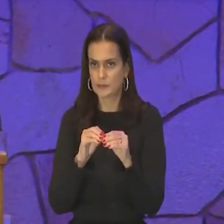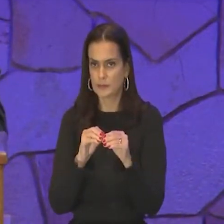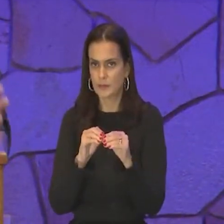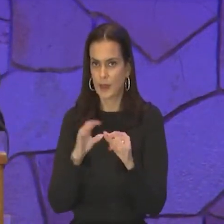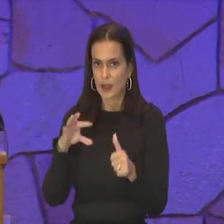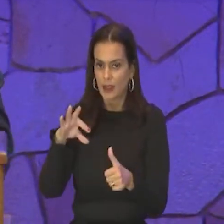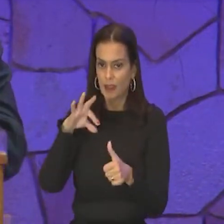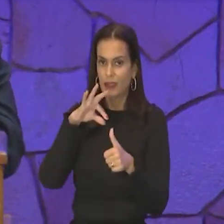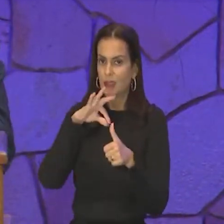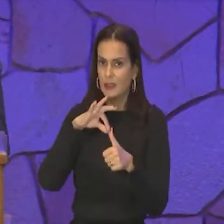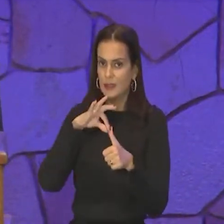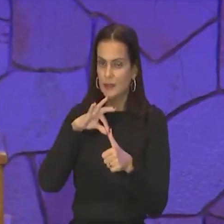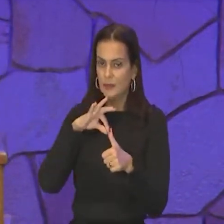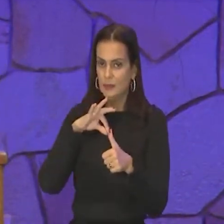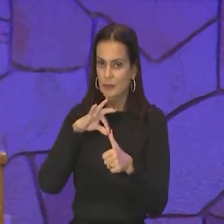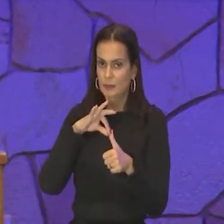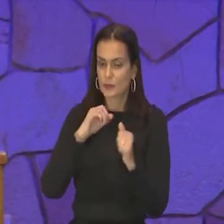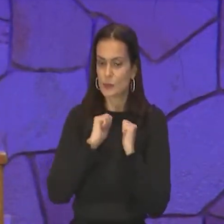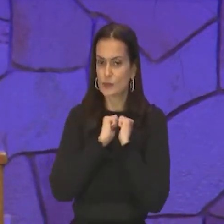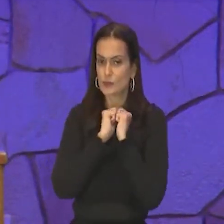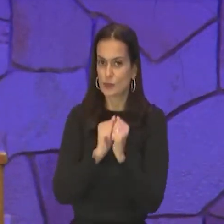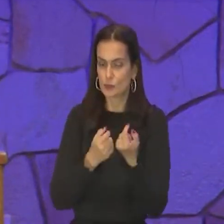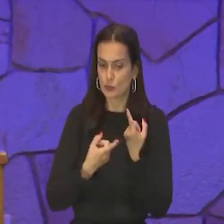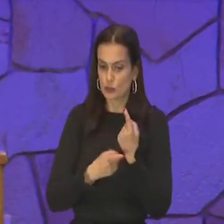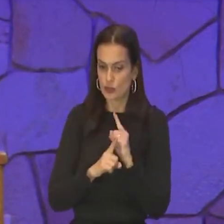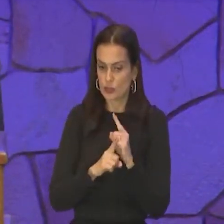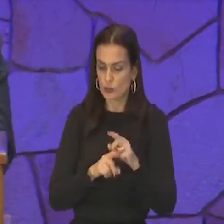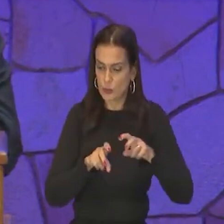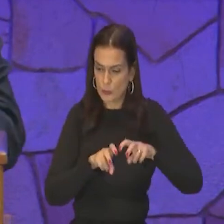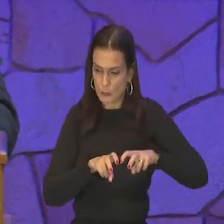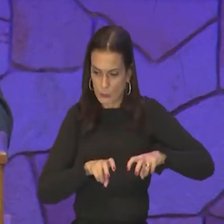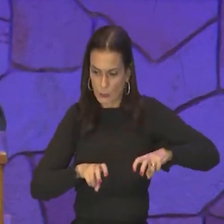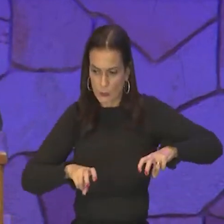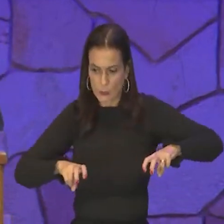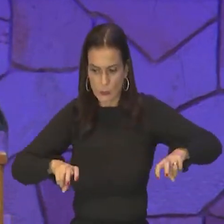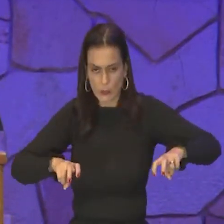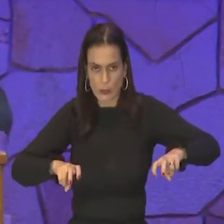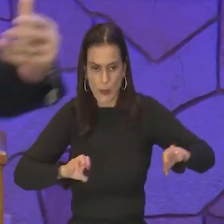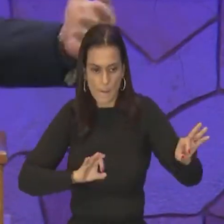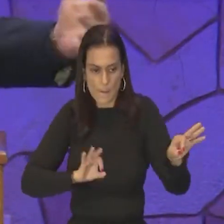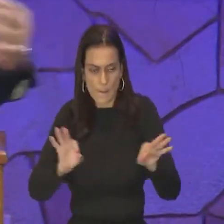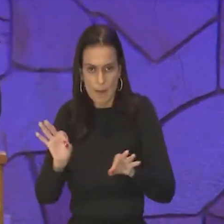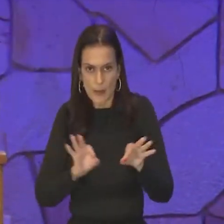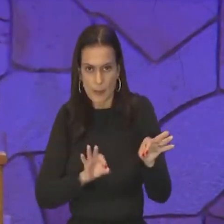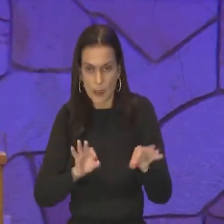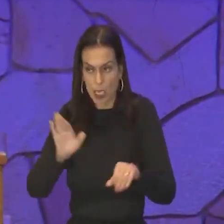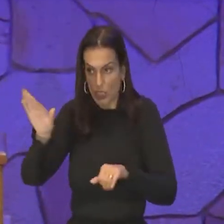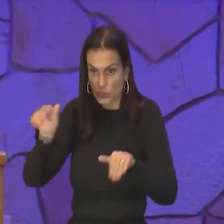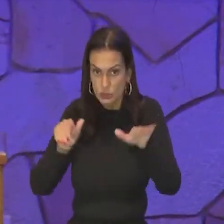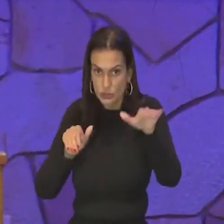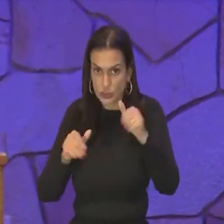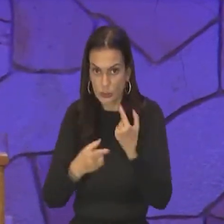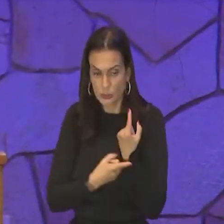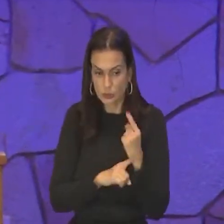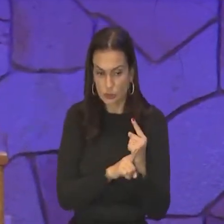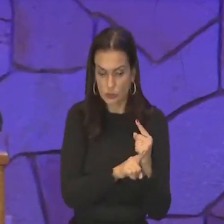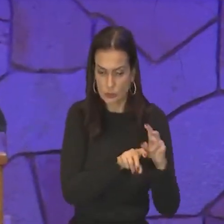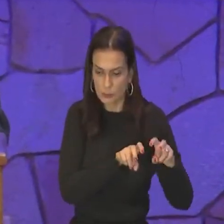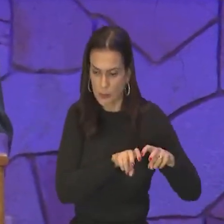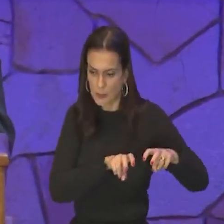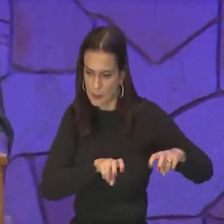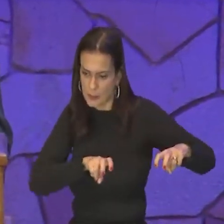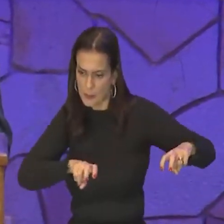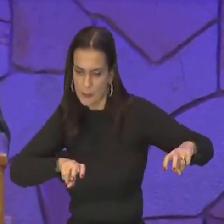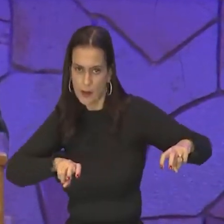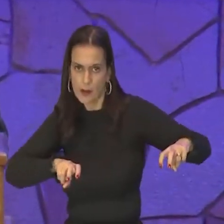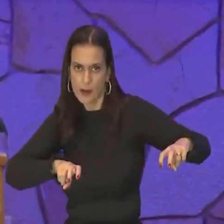Cristo está com os seus discípulos na mesa, a mesa é preparada, Ele convoca os apóstolos,